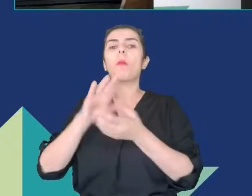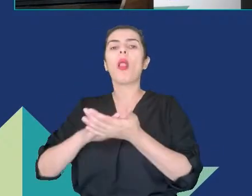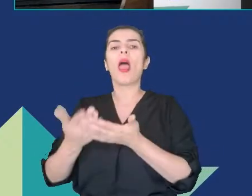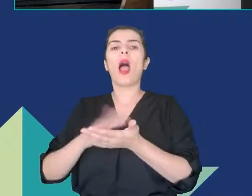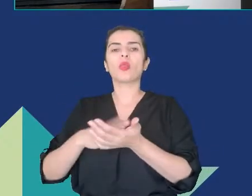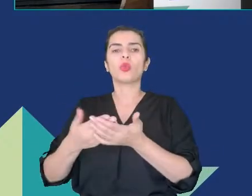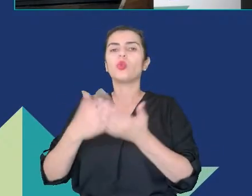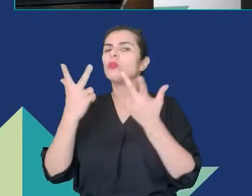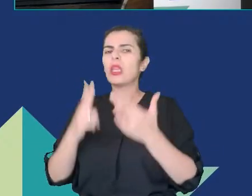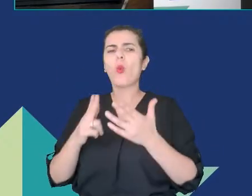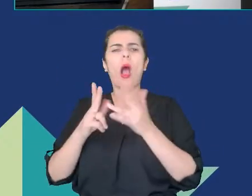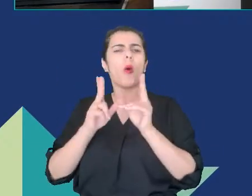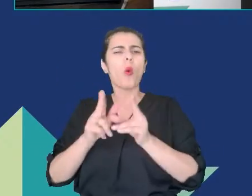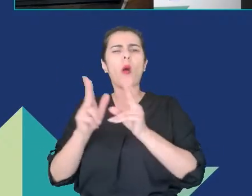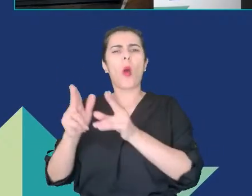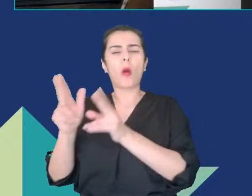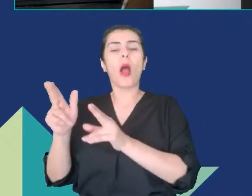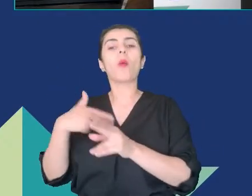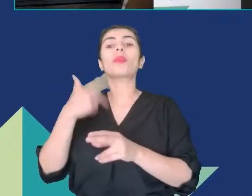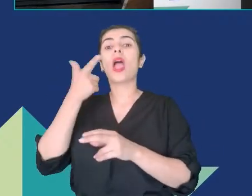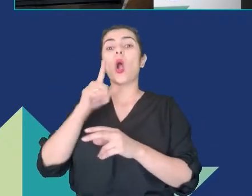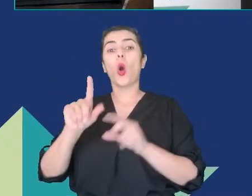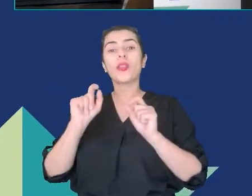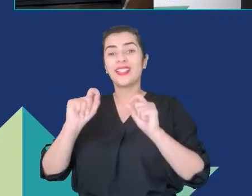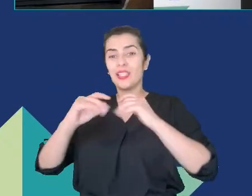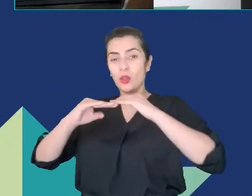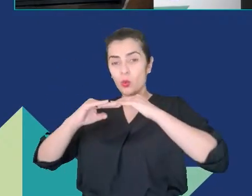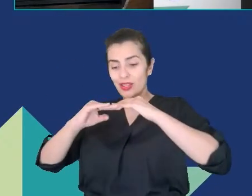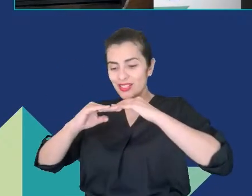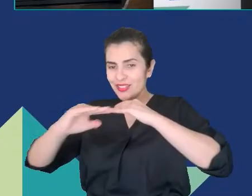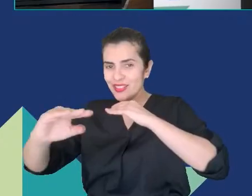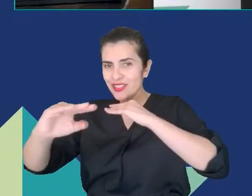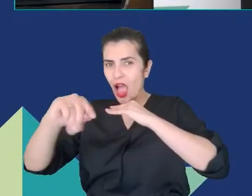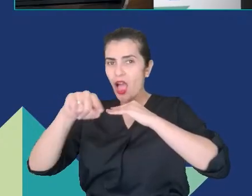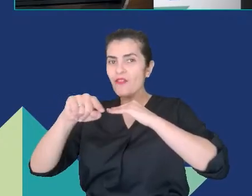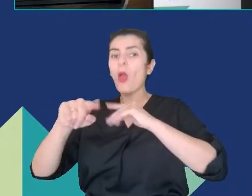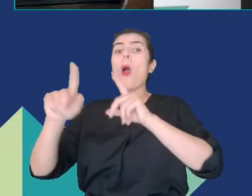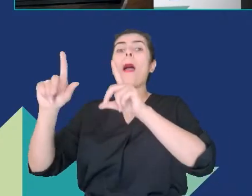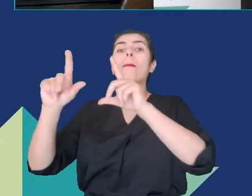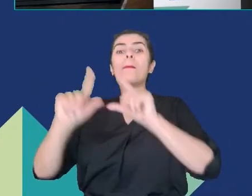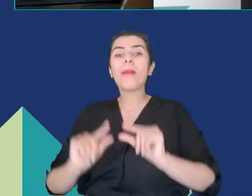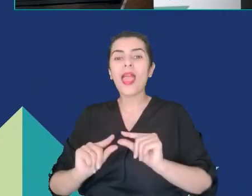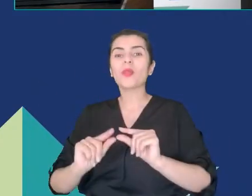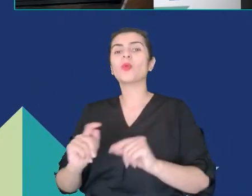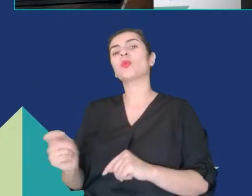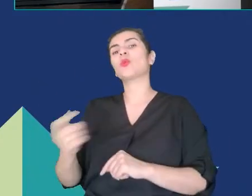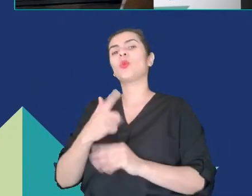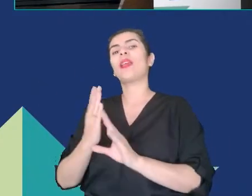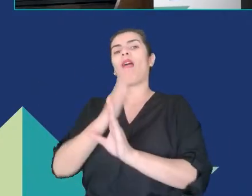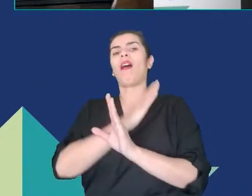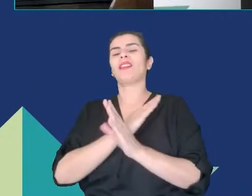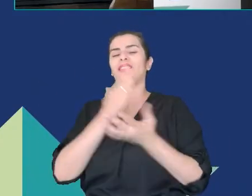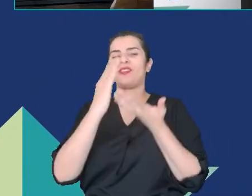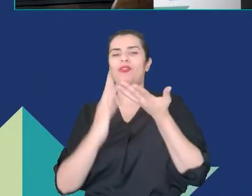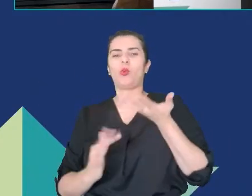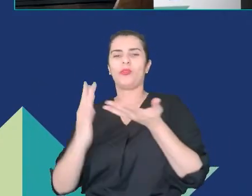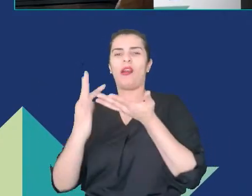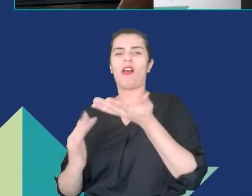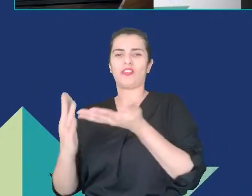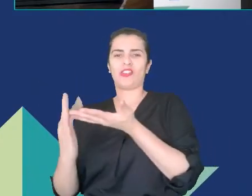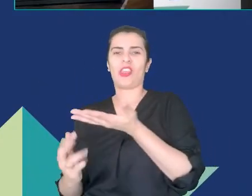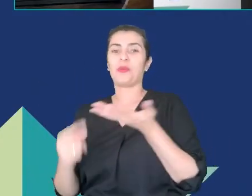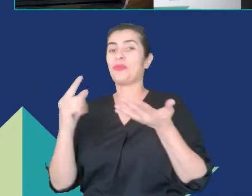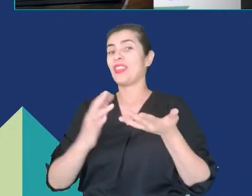ganho de conseguir uma umidade estável abaixo da umidade do projeto da filtragem. a filtragem estava dimensionada